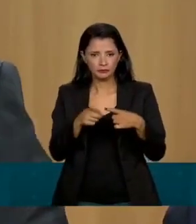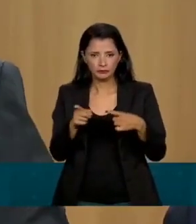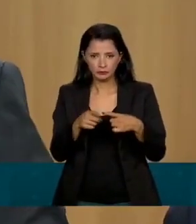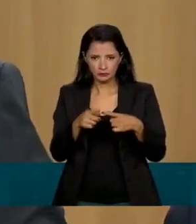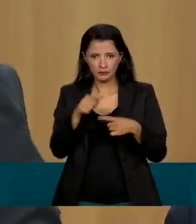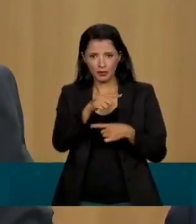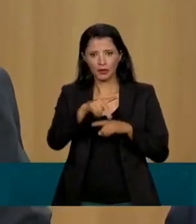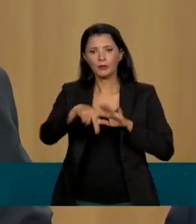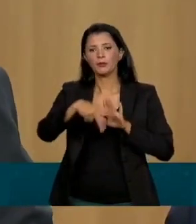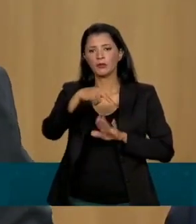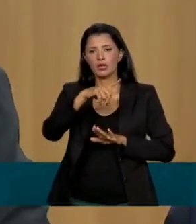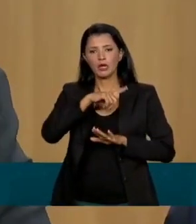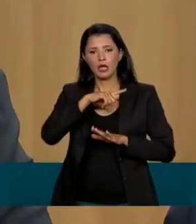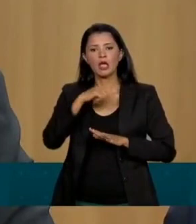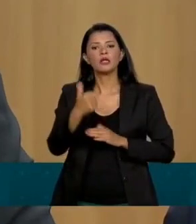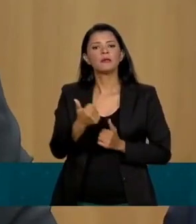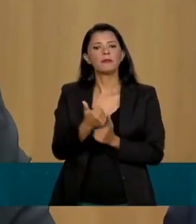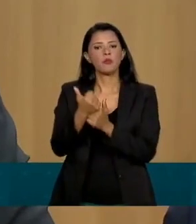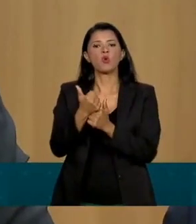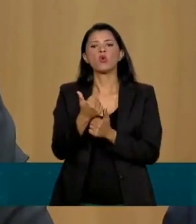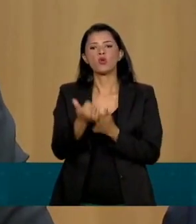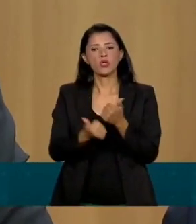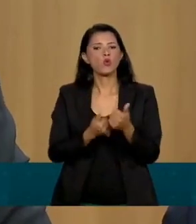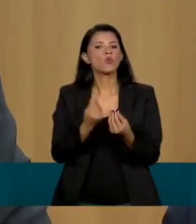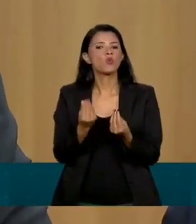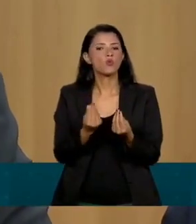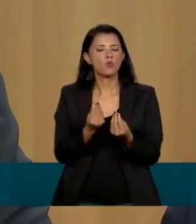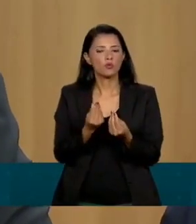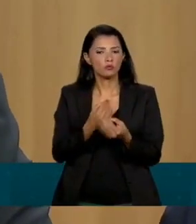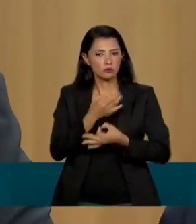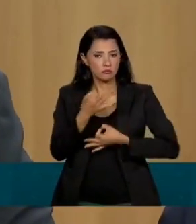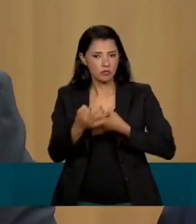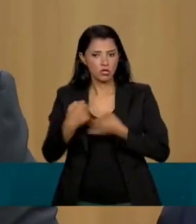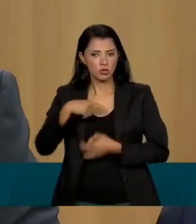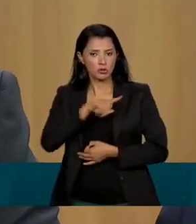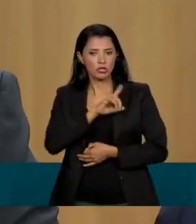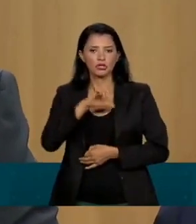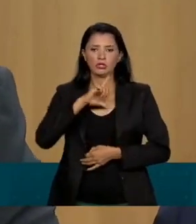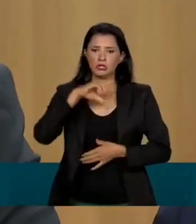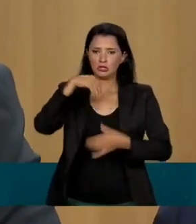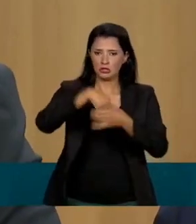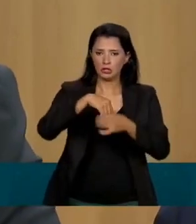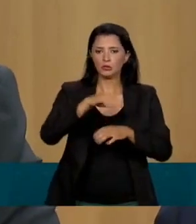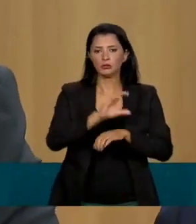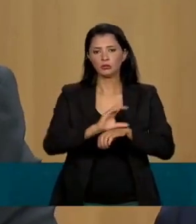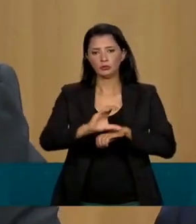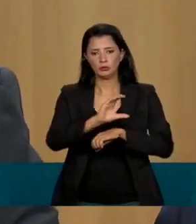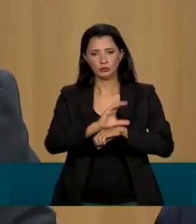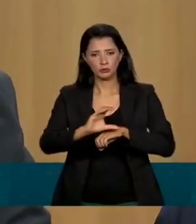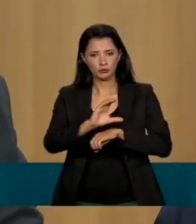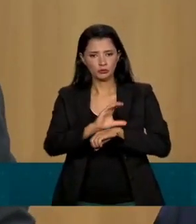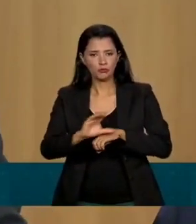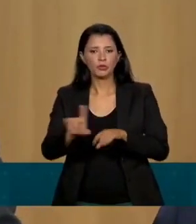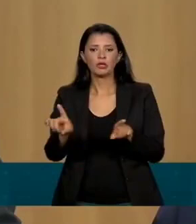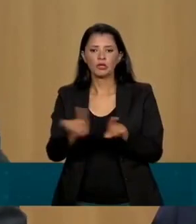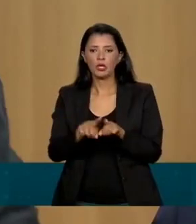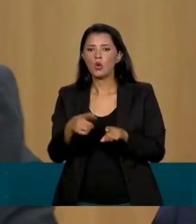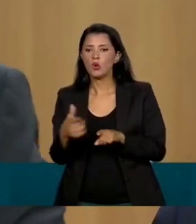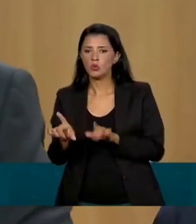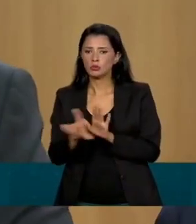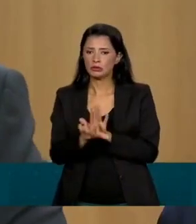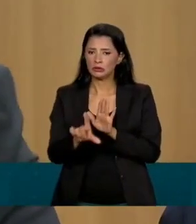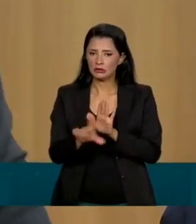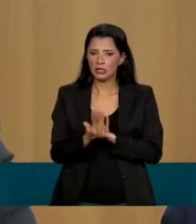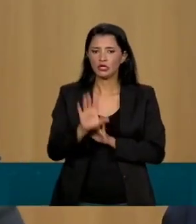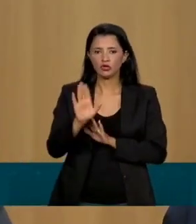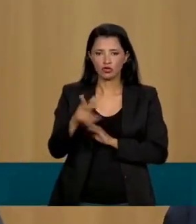ela se apoia no fato de que nós temos na Constituição e nas outras leis que